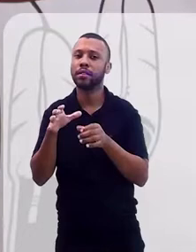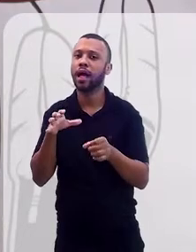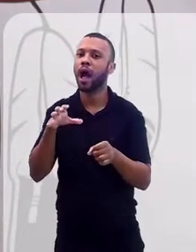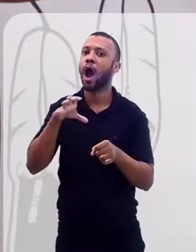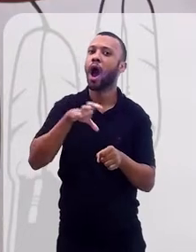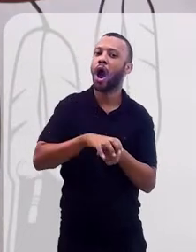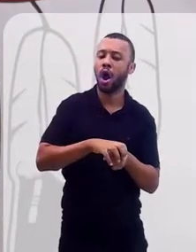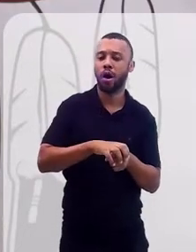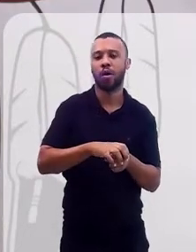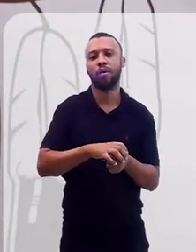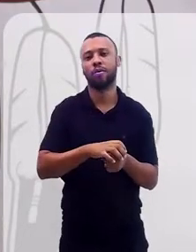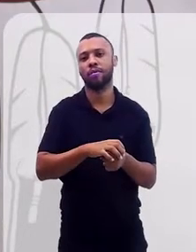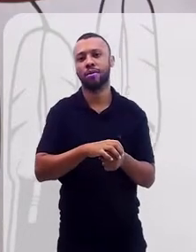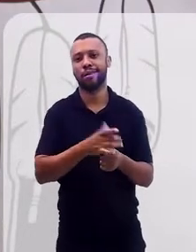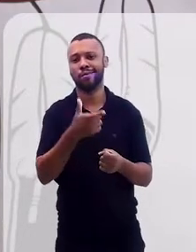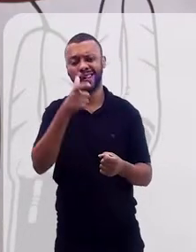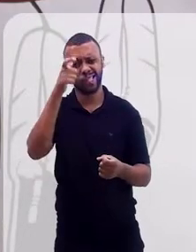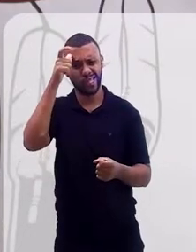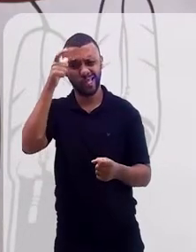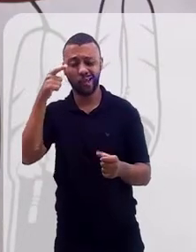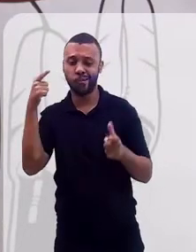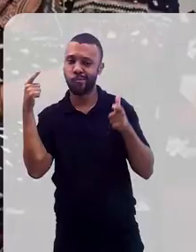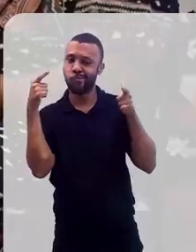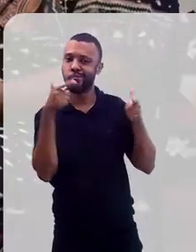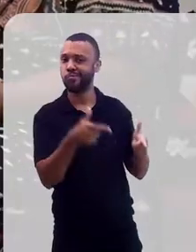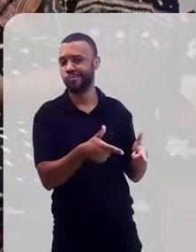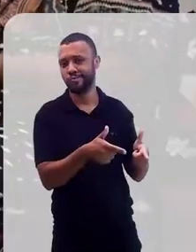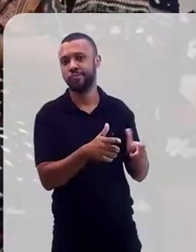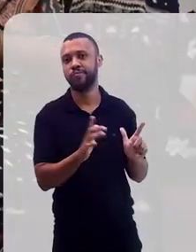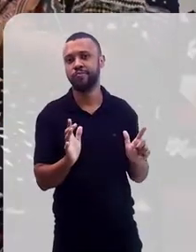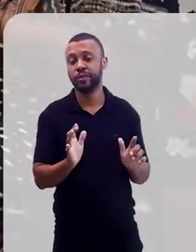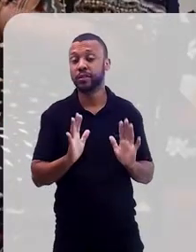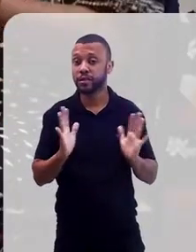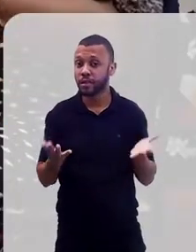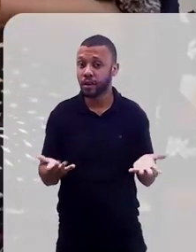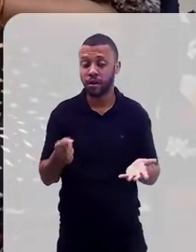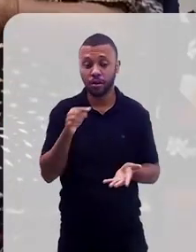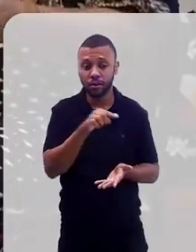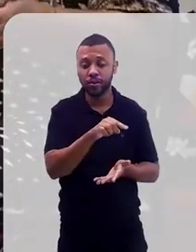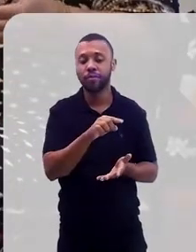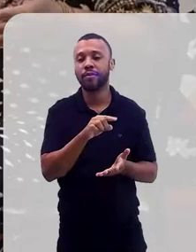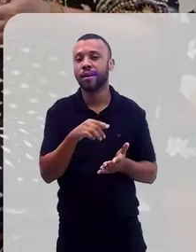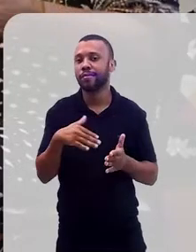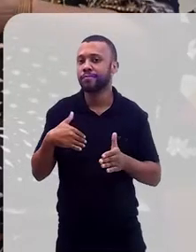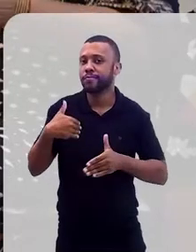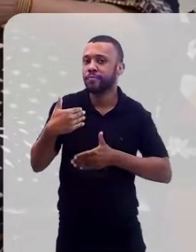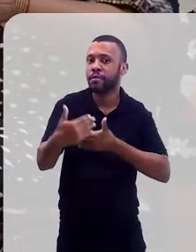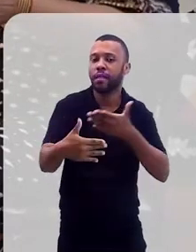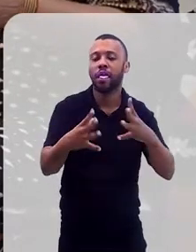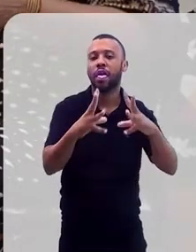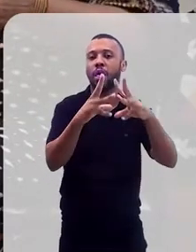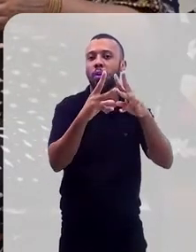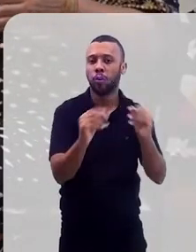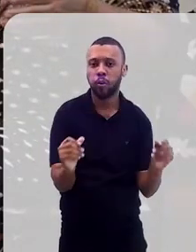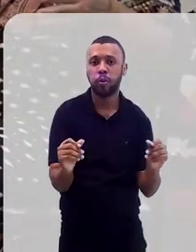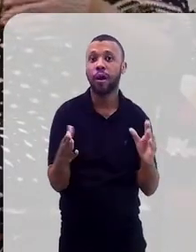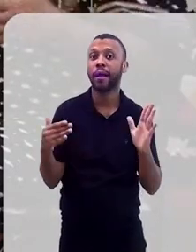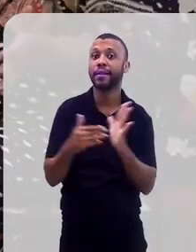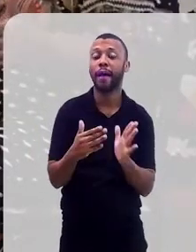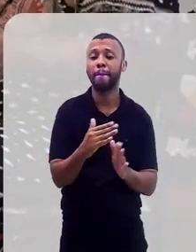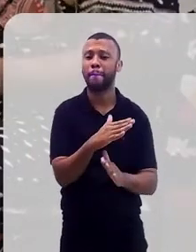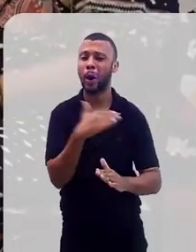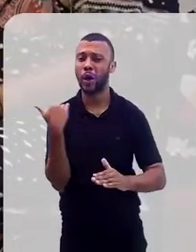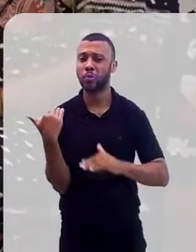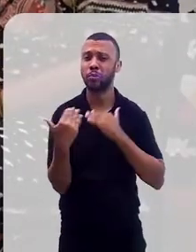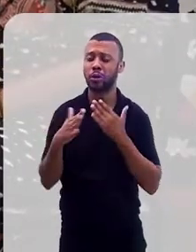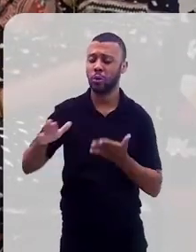questão da colonização, né? Eles foram demonizados, então isso daí foi sendo cada vez